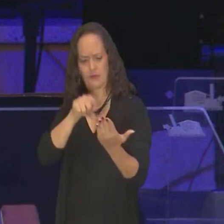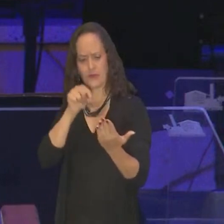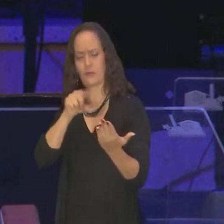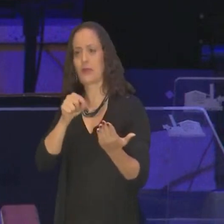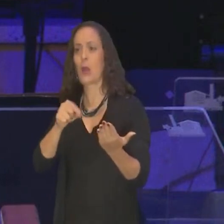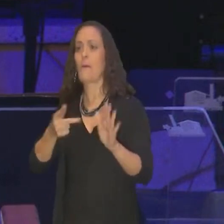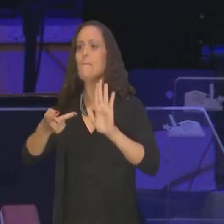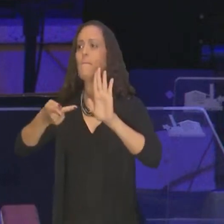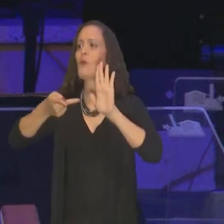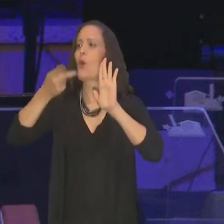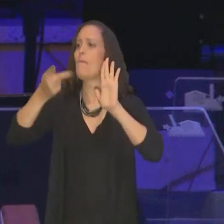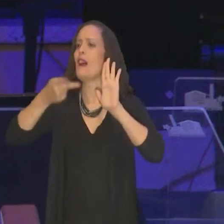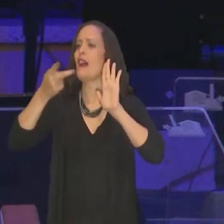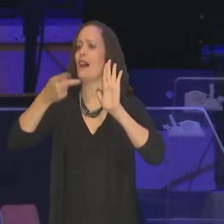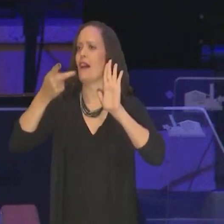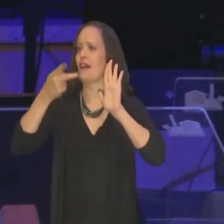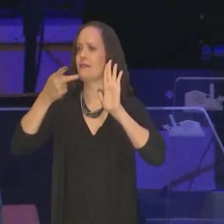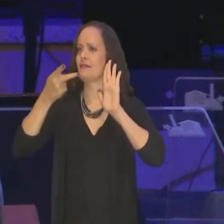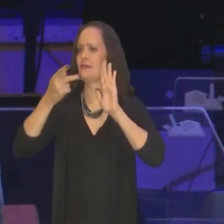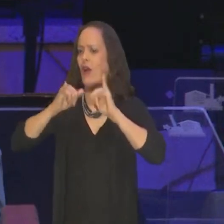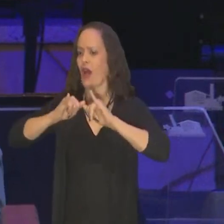1817 profecias na Bíblia,